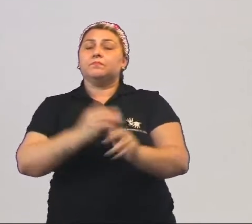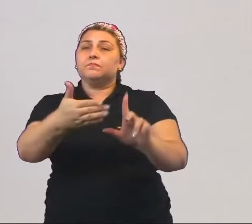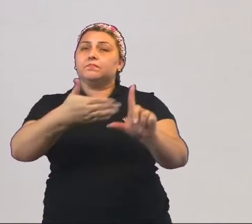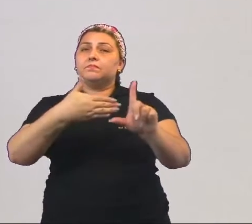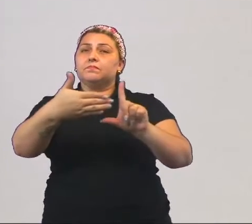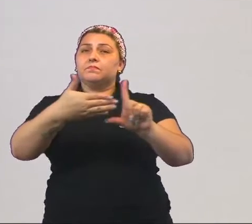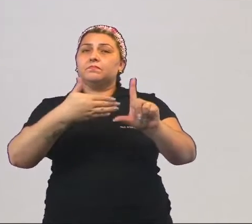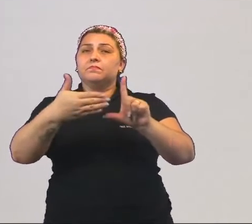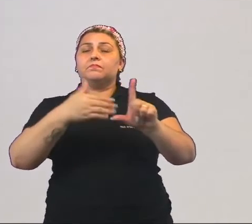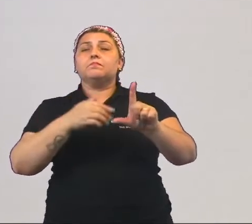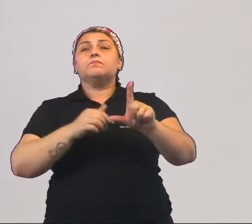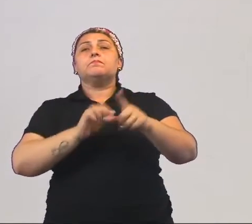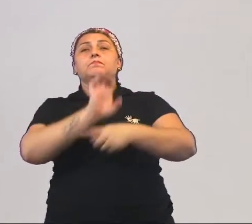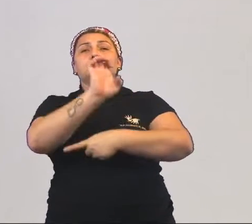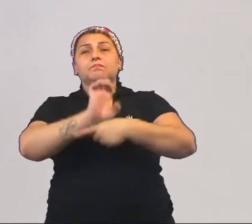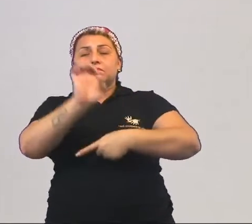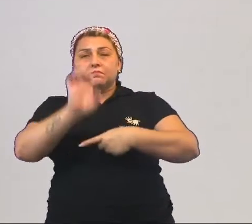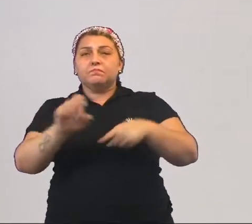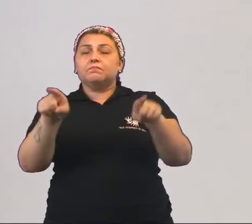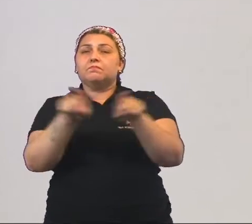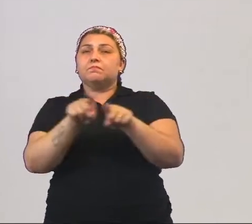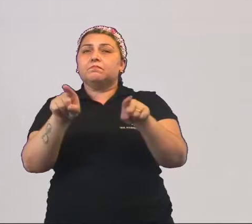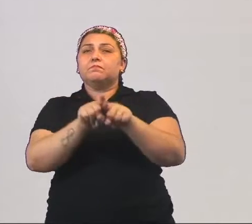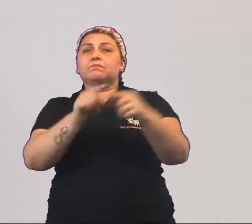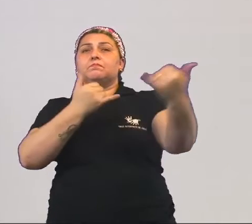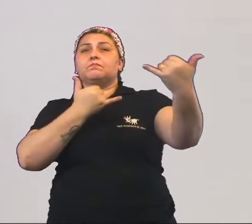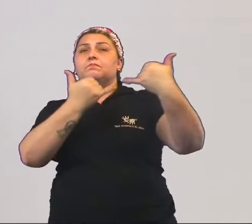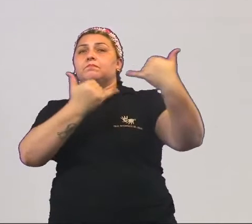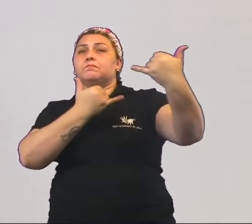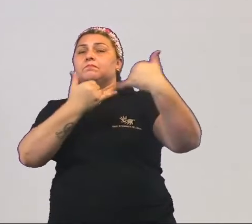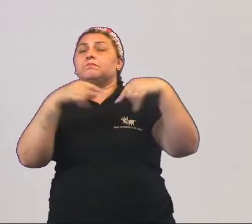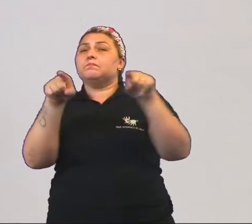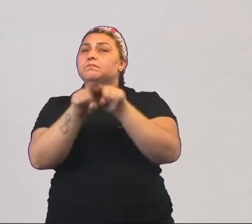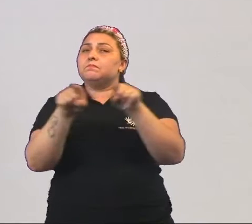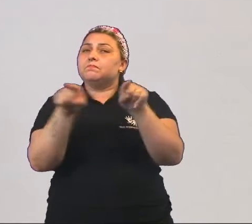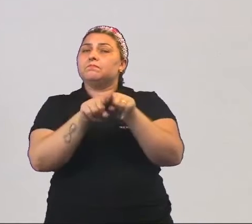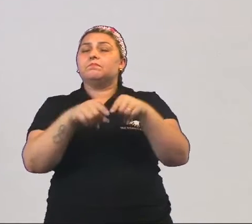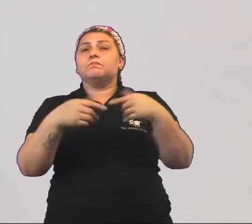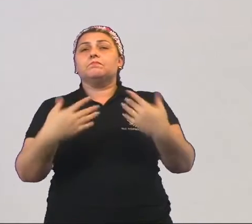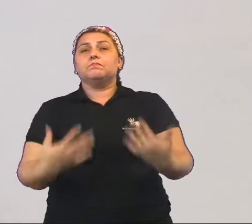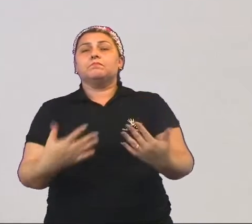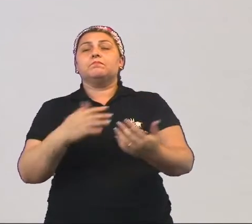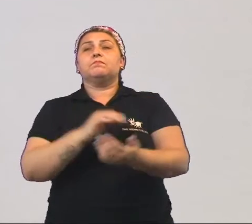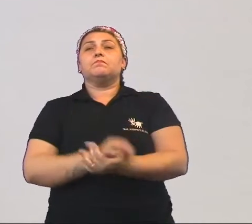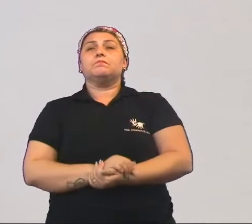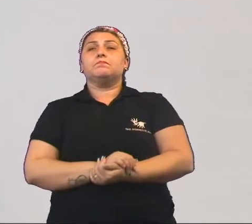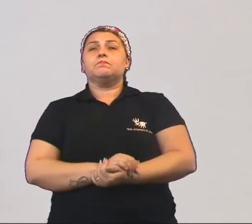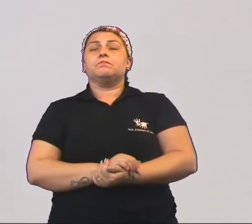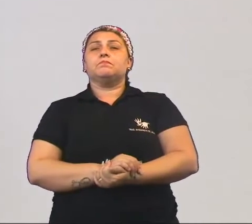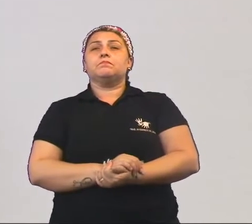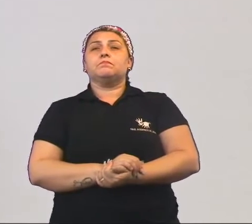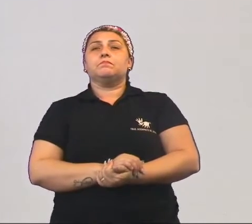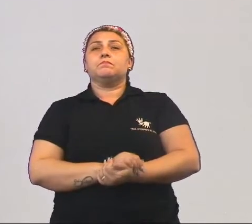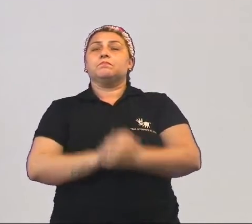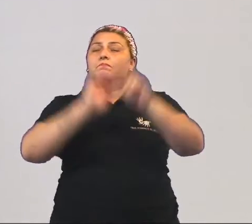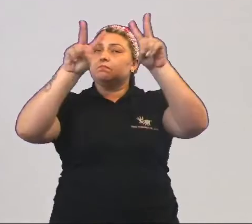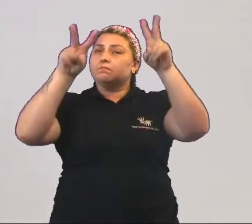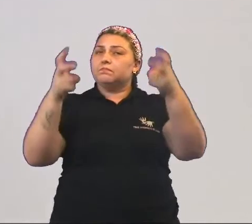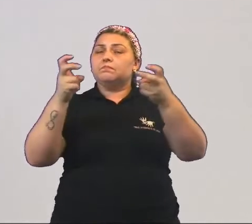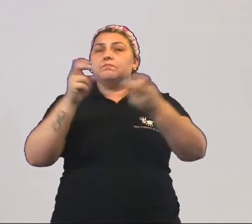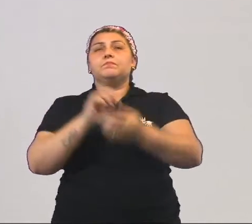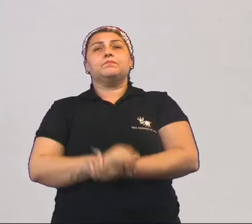plataformas, são dados disponibilizados pelos institutos de pesquisa que tratam justamente a respeito do